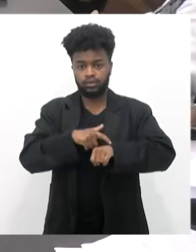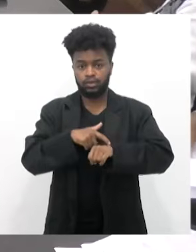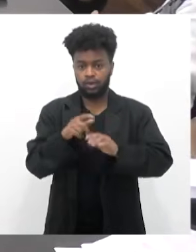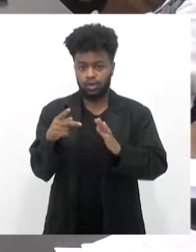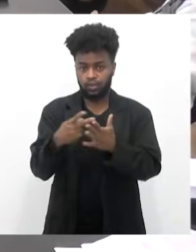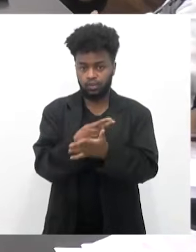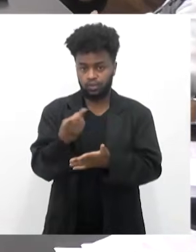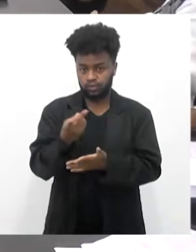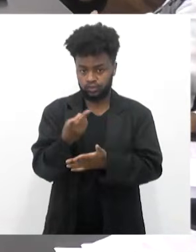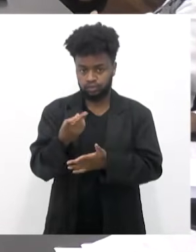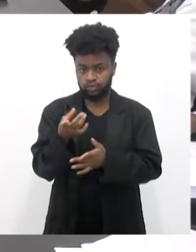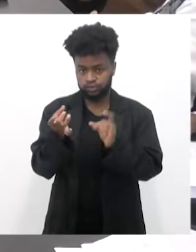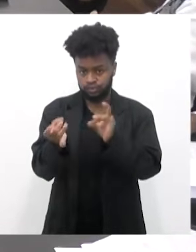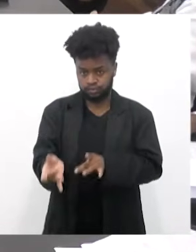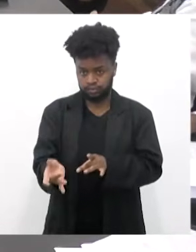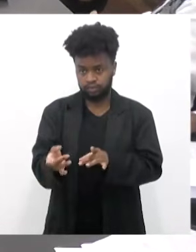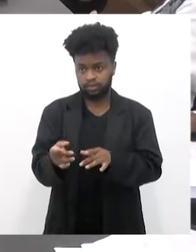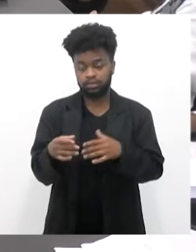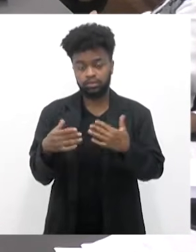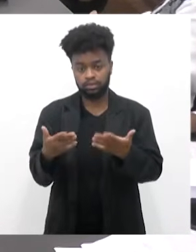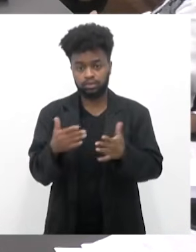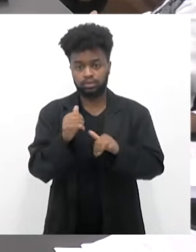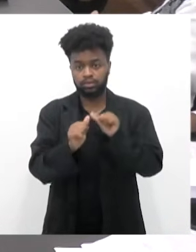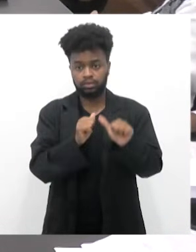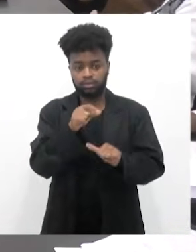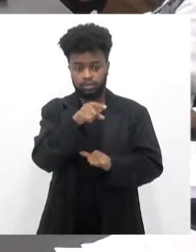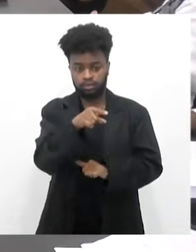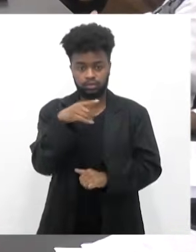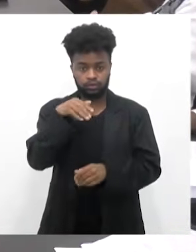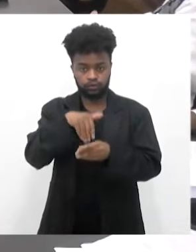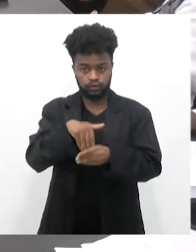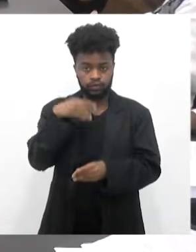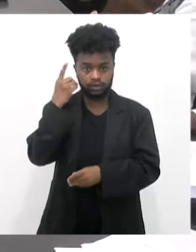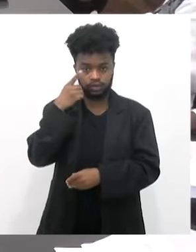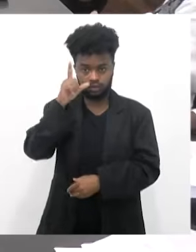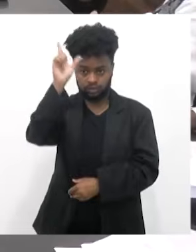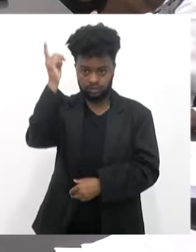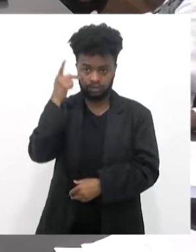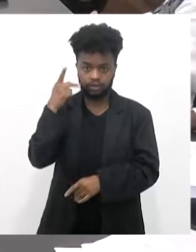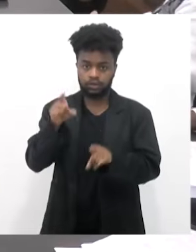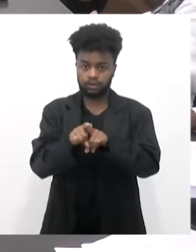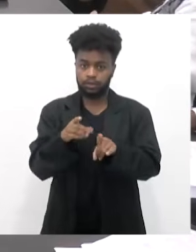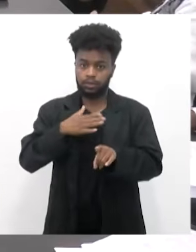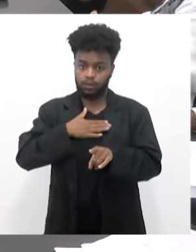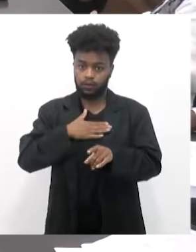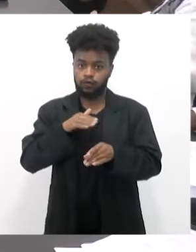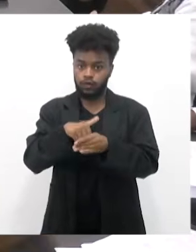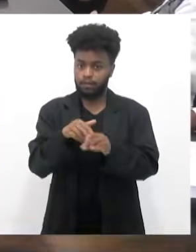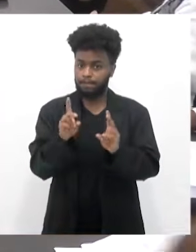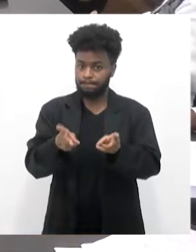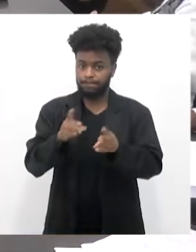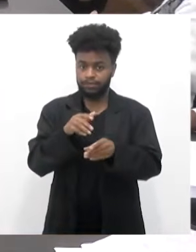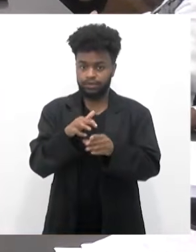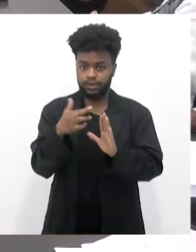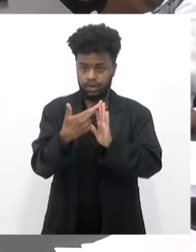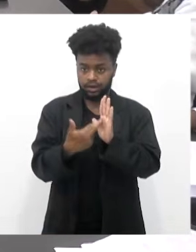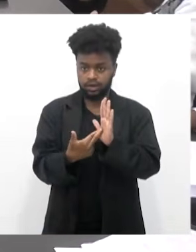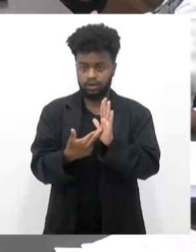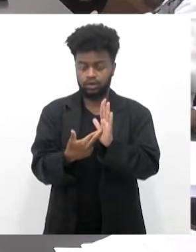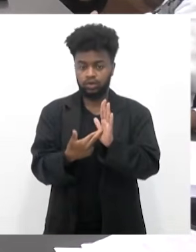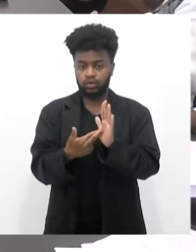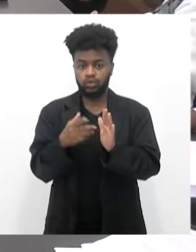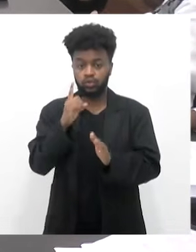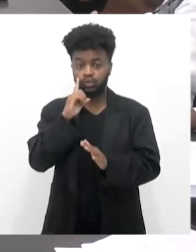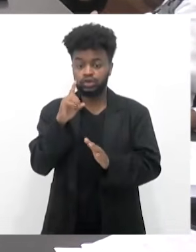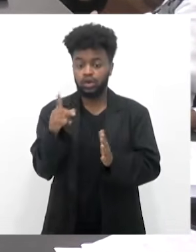dupla vacância. Isso. Então isso também está alterado no voto do deputado, tanto no voto do deputado Luiz Paulo, quanto no meu é a mesma regra. É a data da ocorrência Isso.